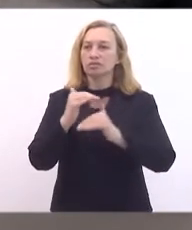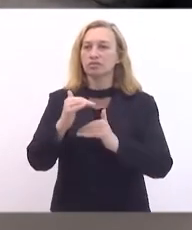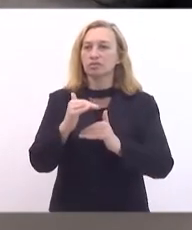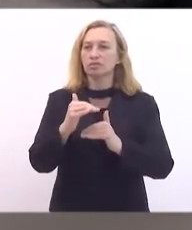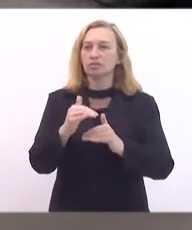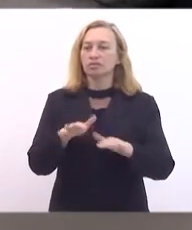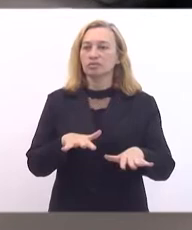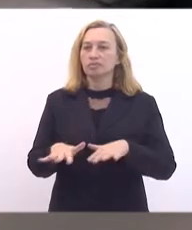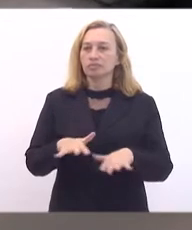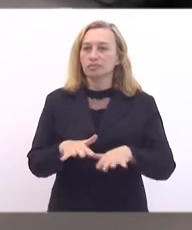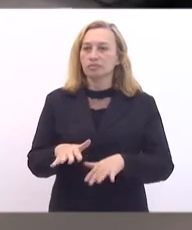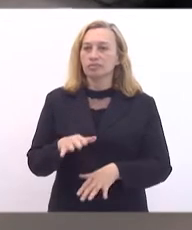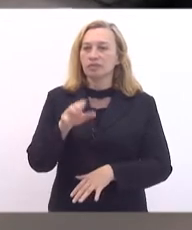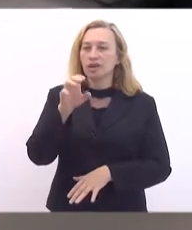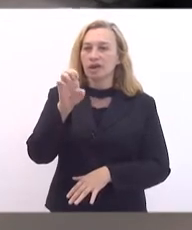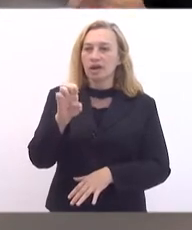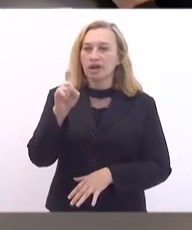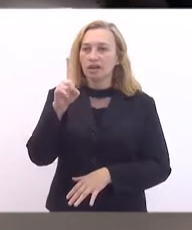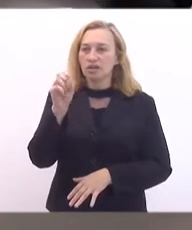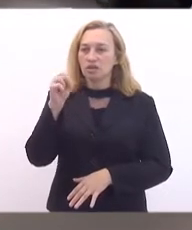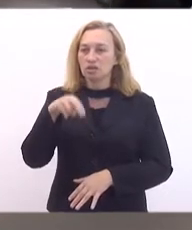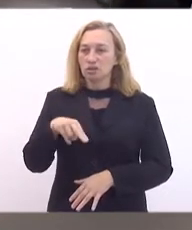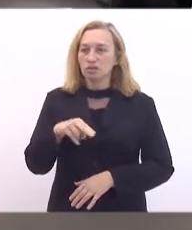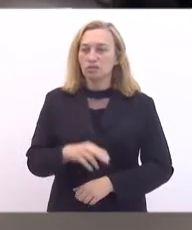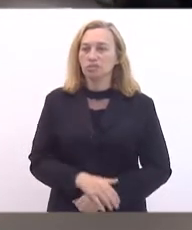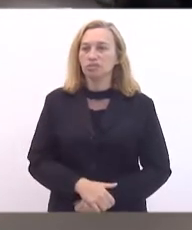especial Edson Valadão